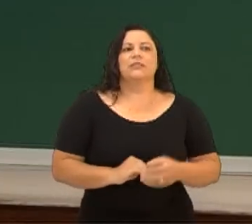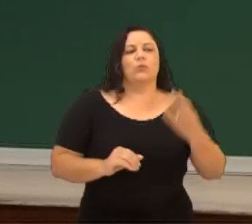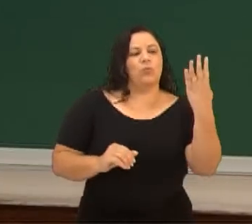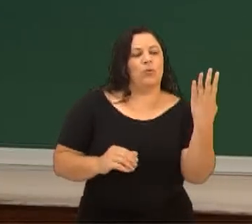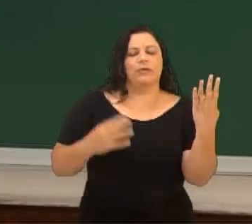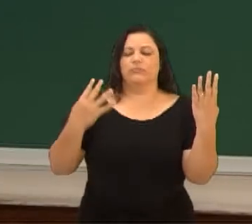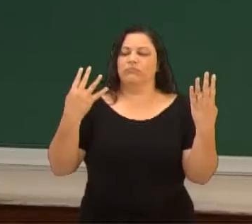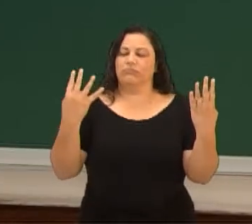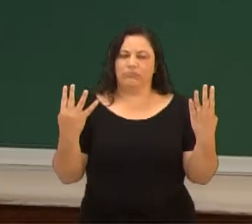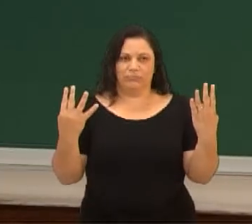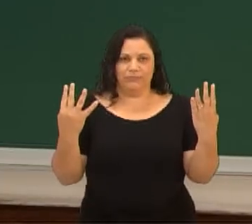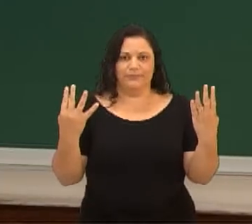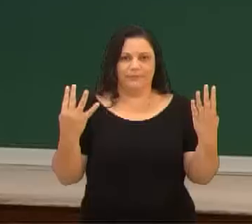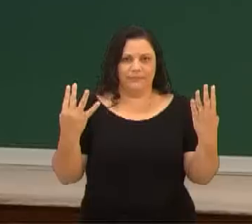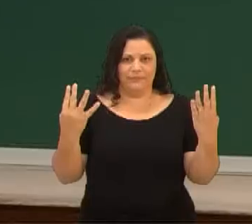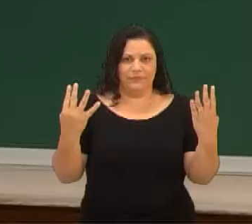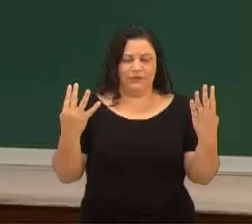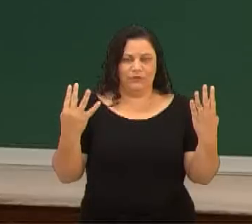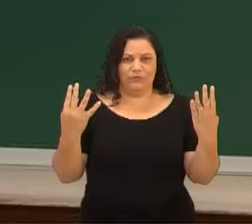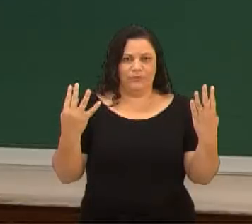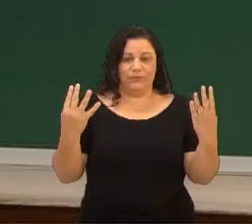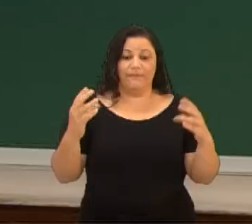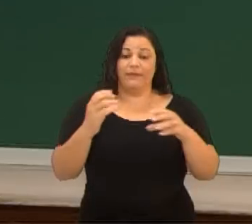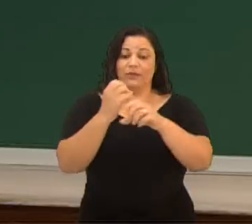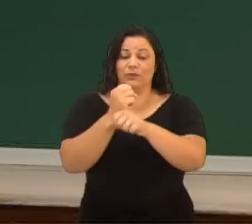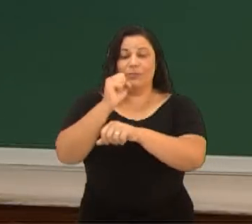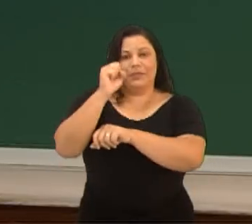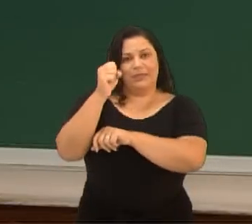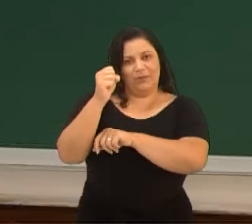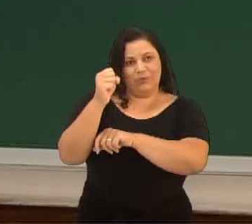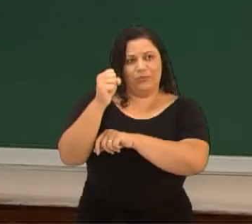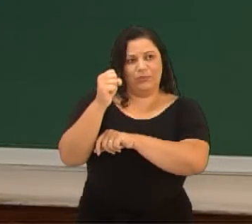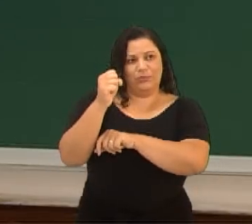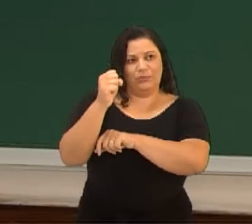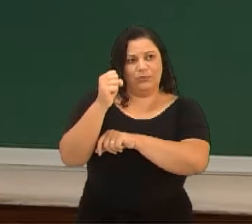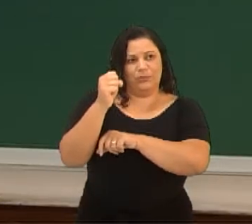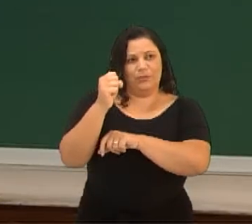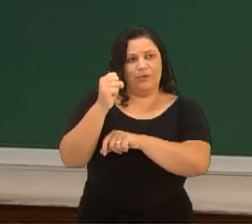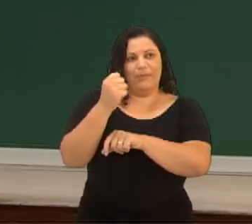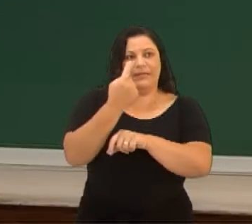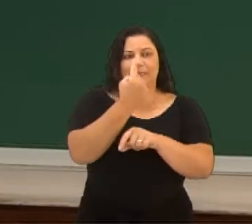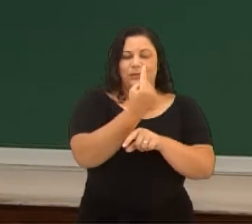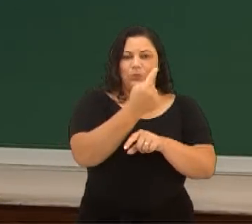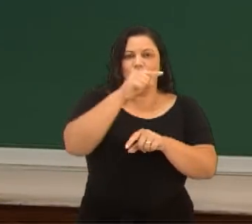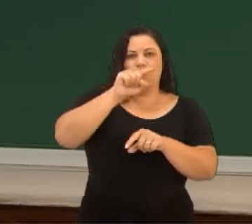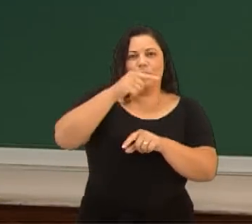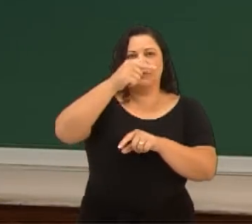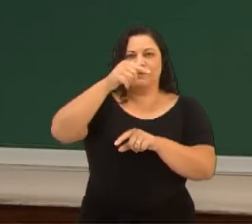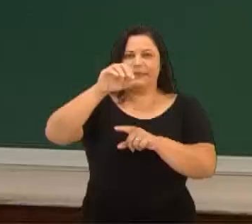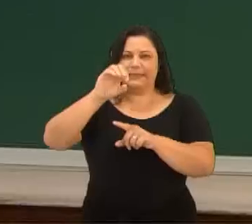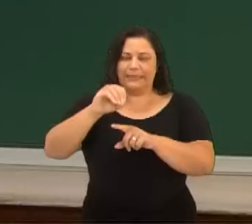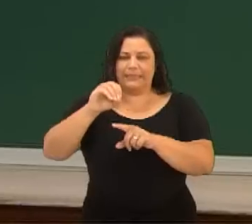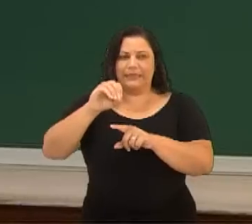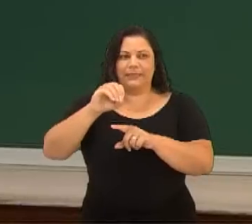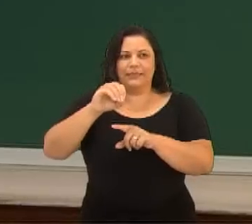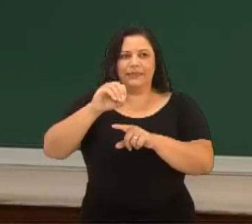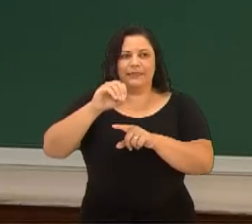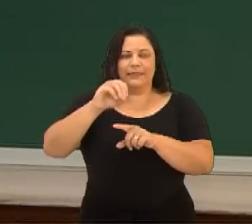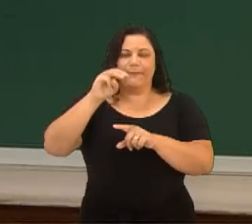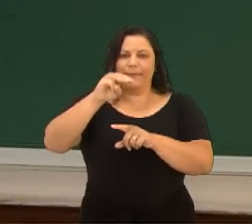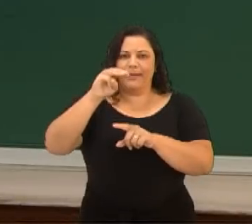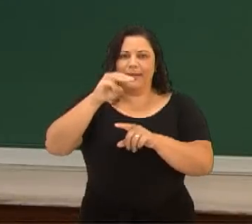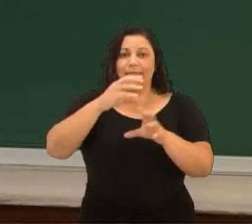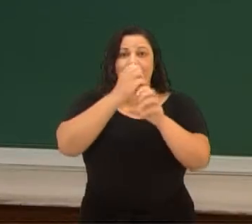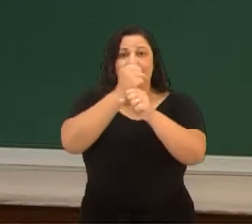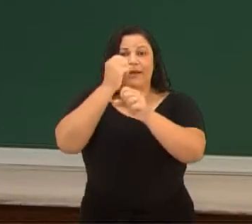metros vai dar 8 metros. Mais 1,70 metros, somando tudo isso, esse lado